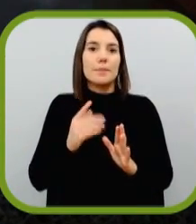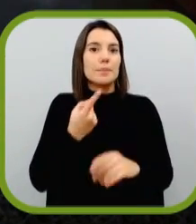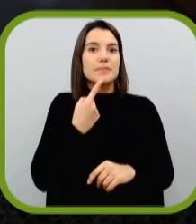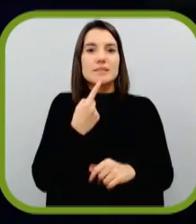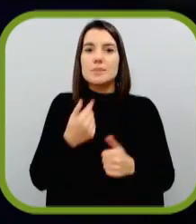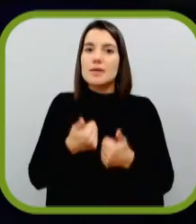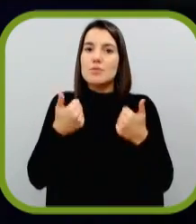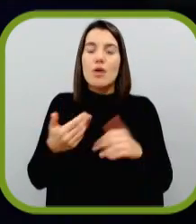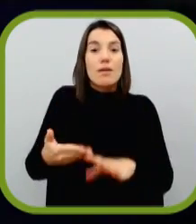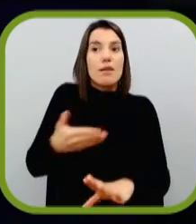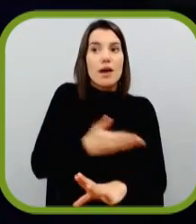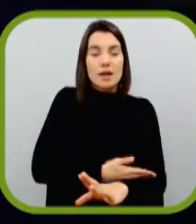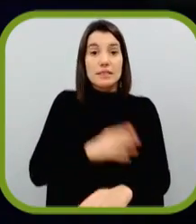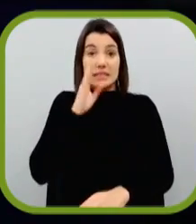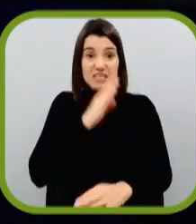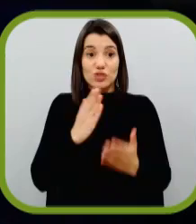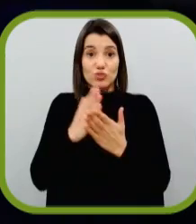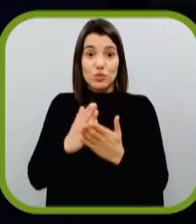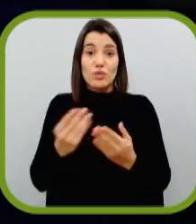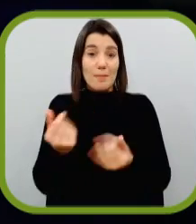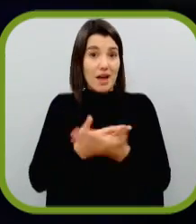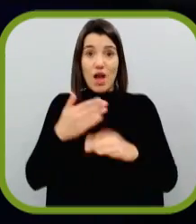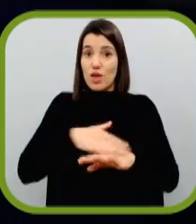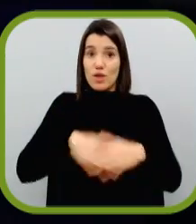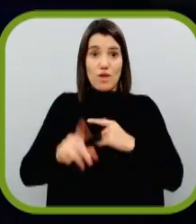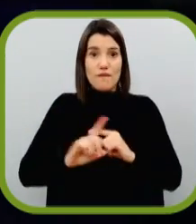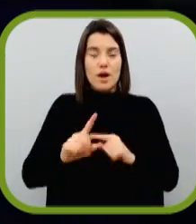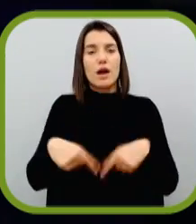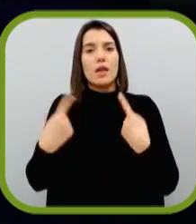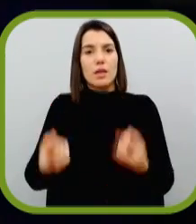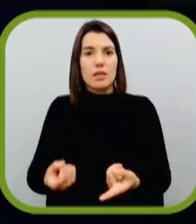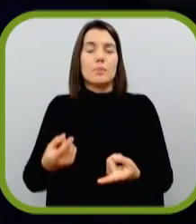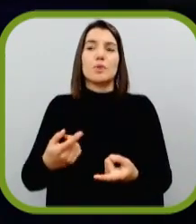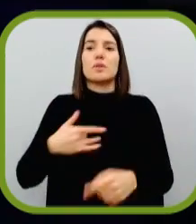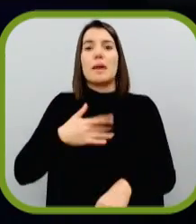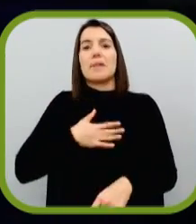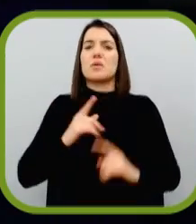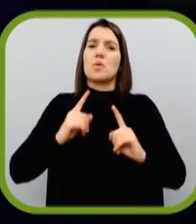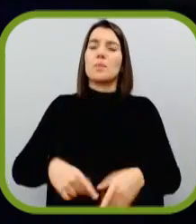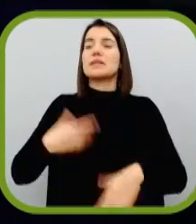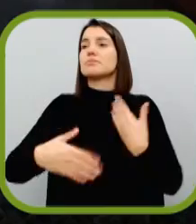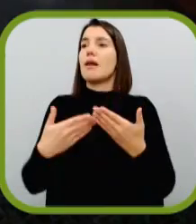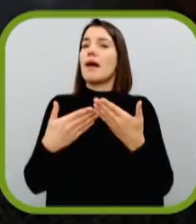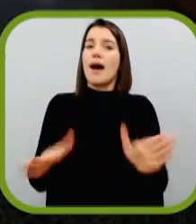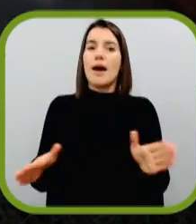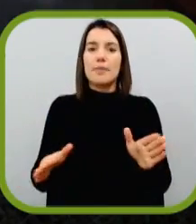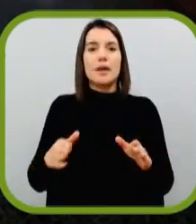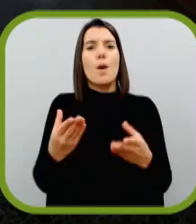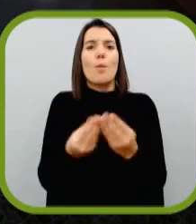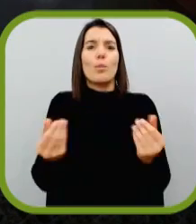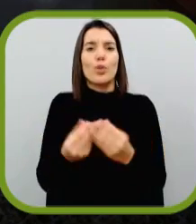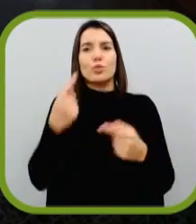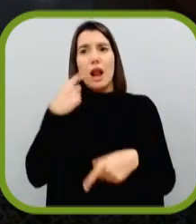a antecipar, porque depois, se estes estudos de mercado não forem feitos, as empresas correm o risco de,